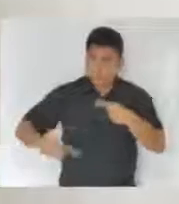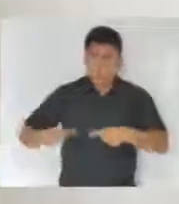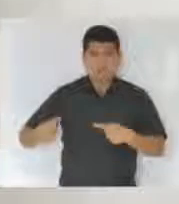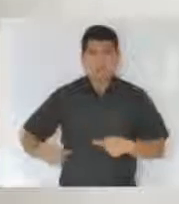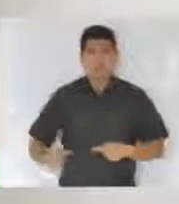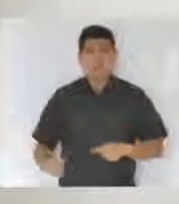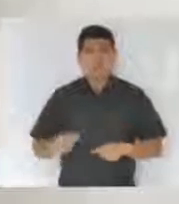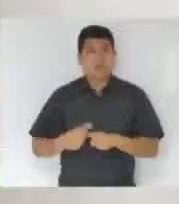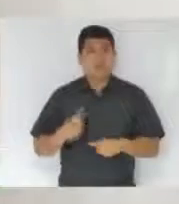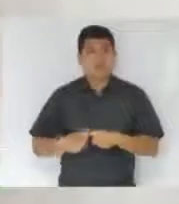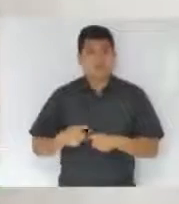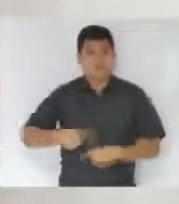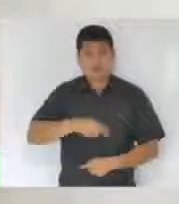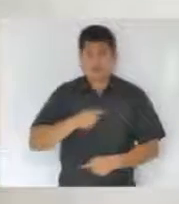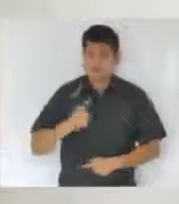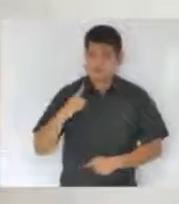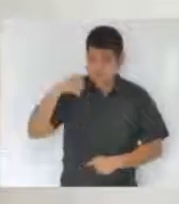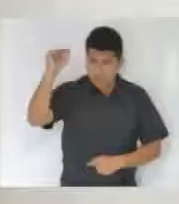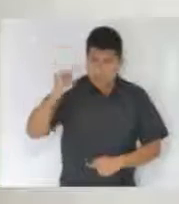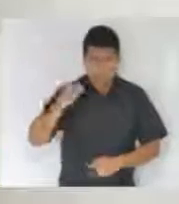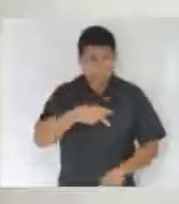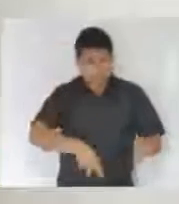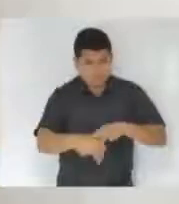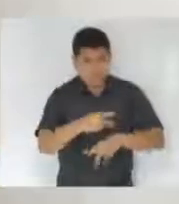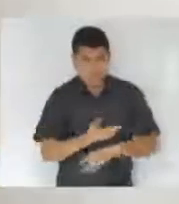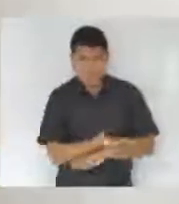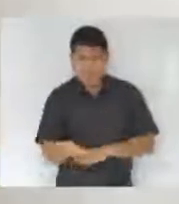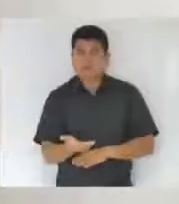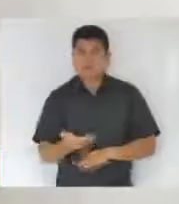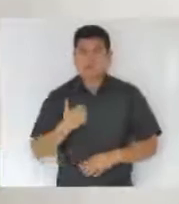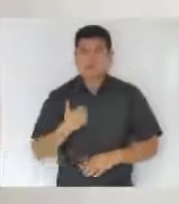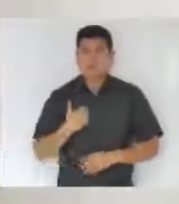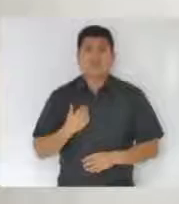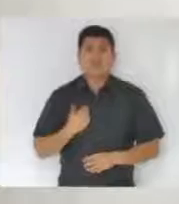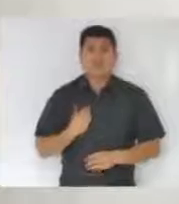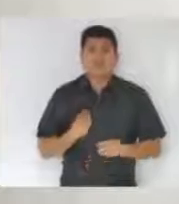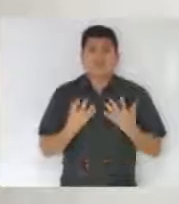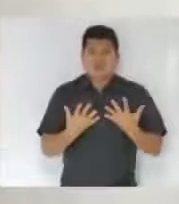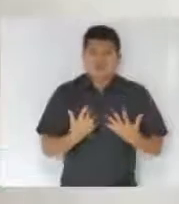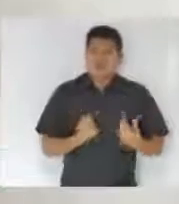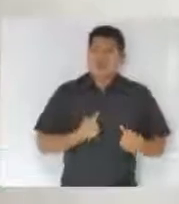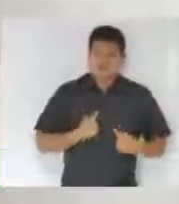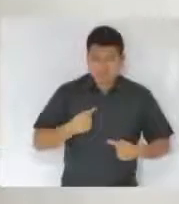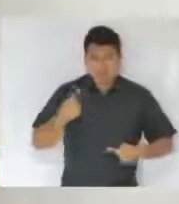respeito, porque nós somos eleitos pelo povo de Santa Catarina justamente para fazer esse contraponto em defesa do